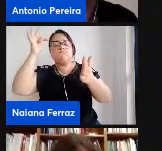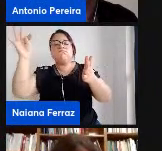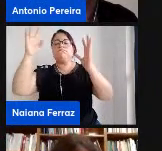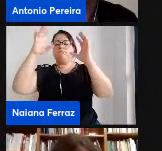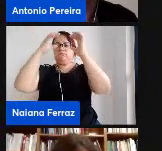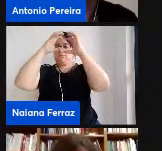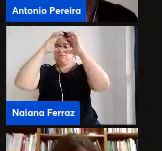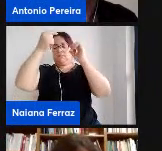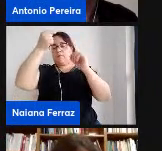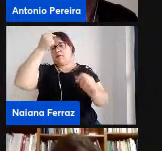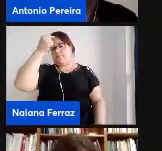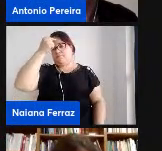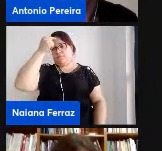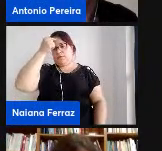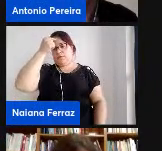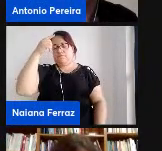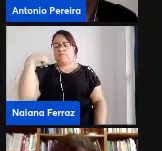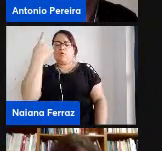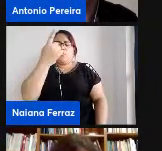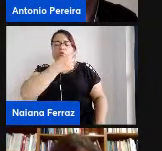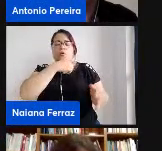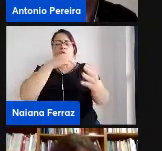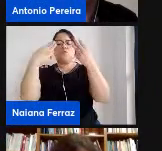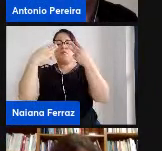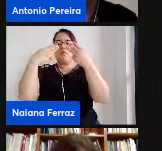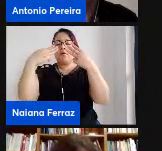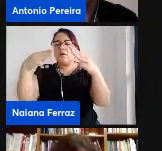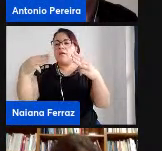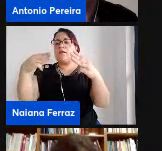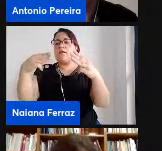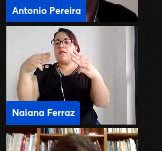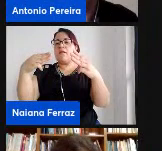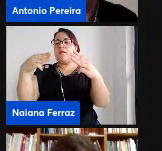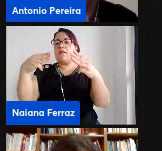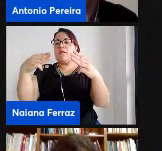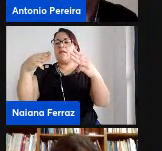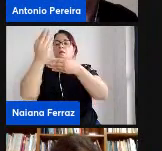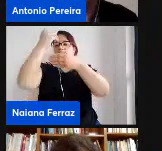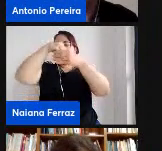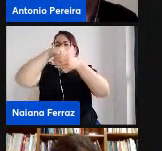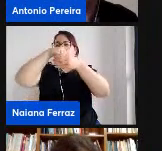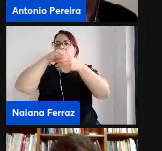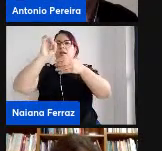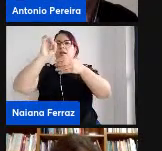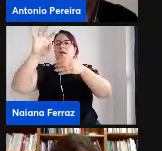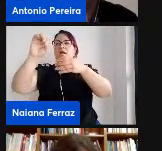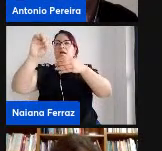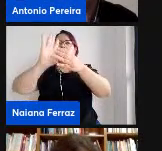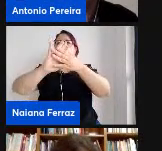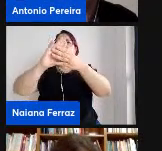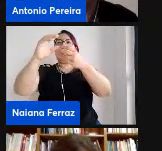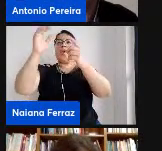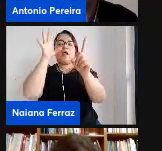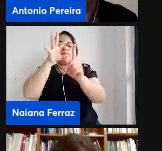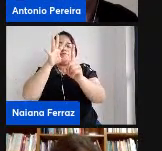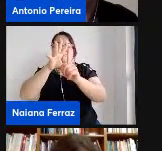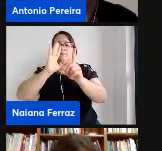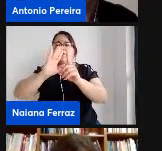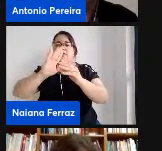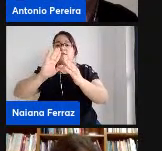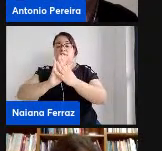não são apenas controlados por inputs sensoriais, né, que vêm do mundo externo, mas também por inputs sensoriais que